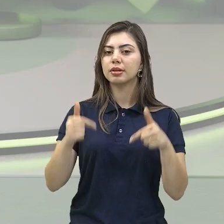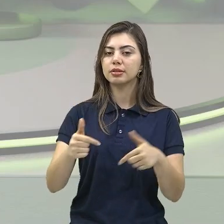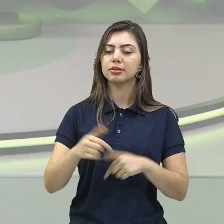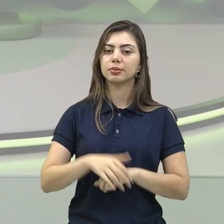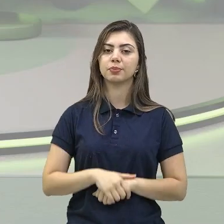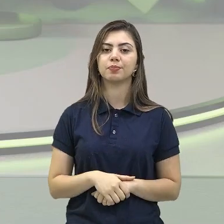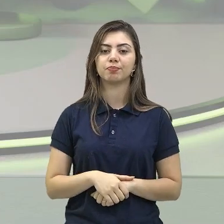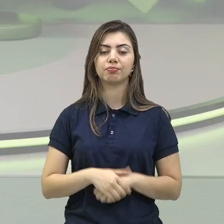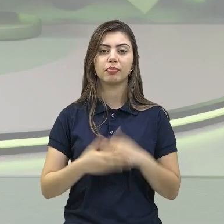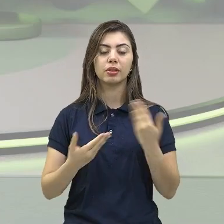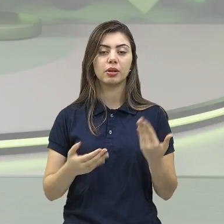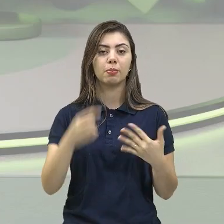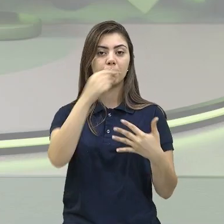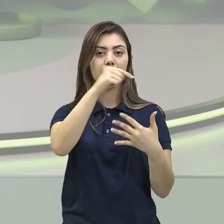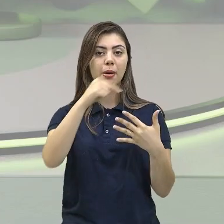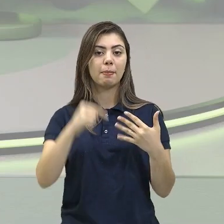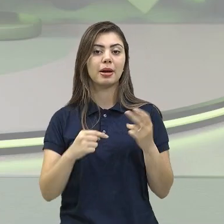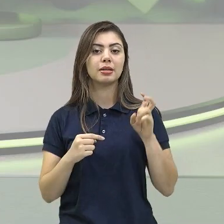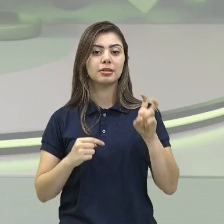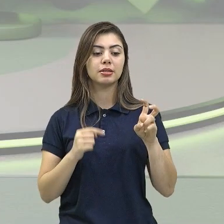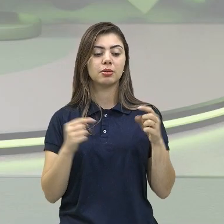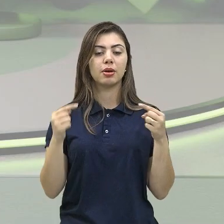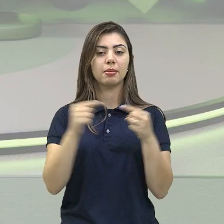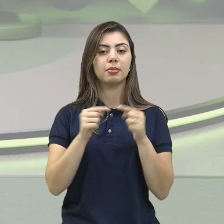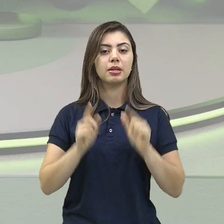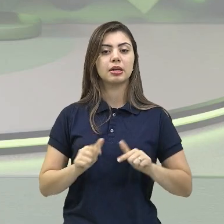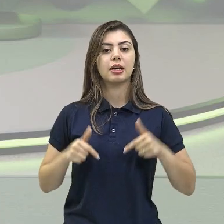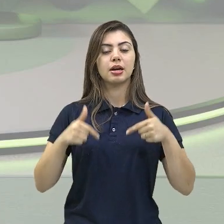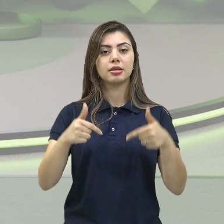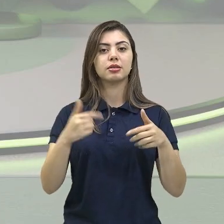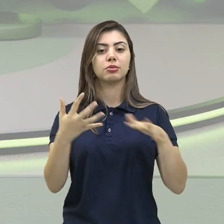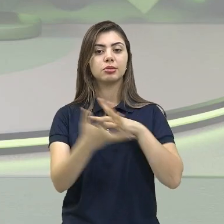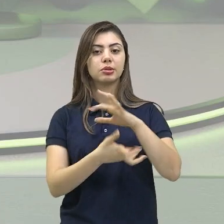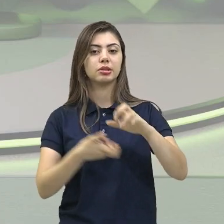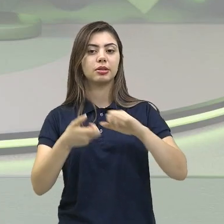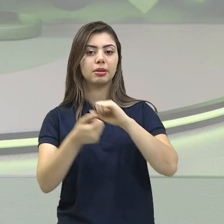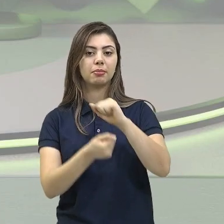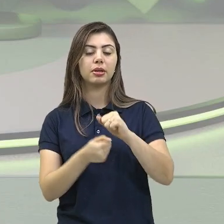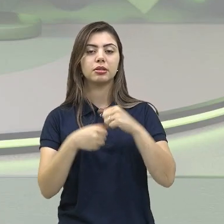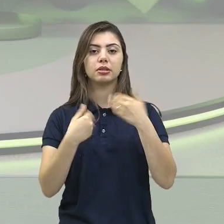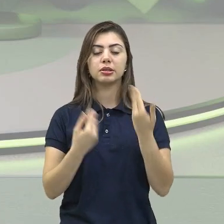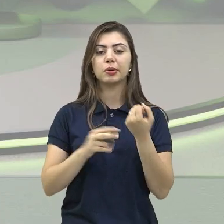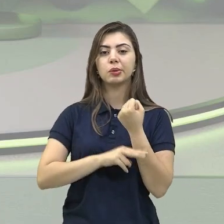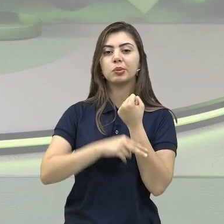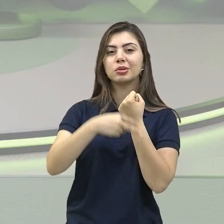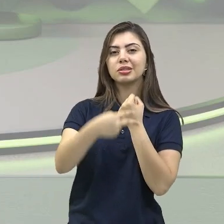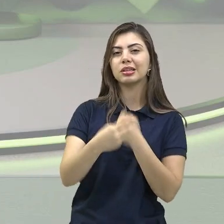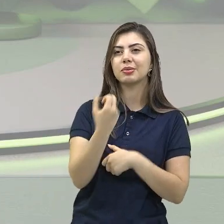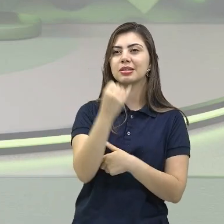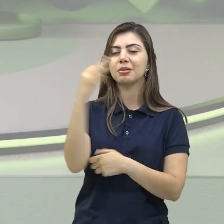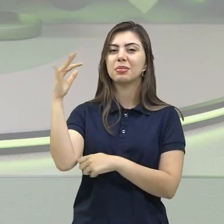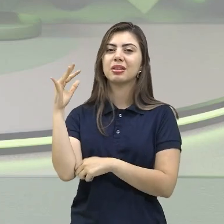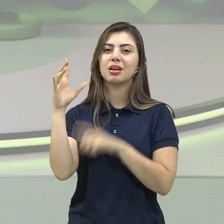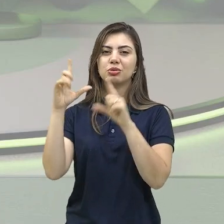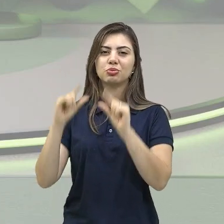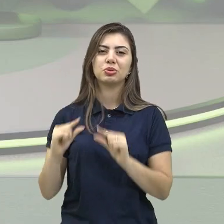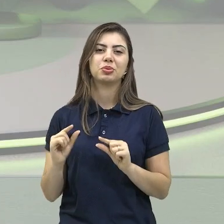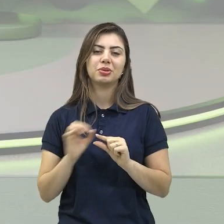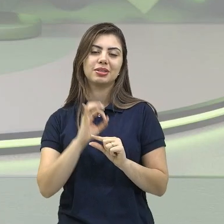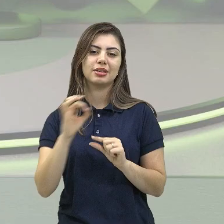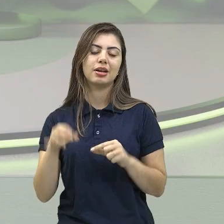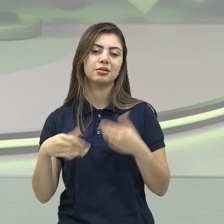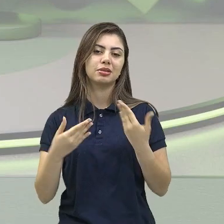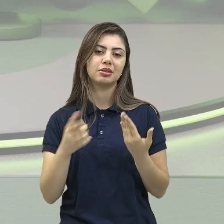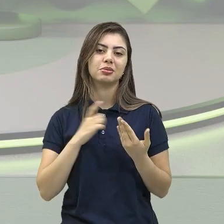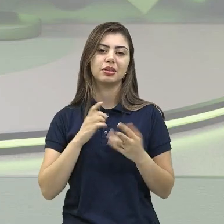eles representam um conjunto de atitudes sustentáveis para reduzir os impactos ambientais. E eles estão